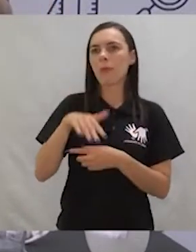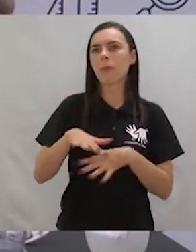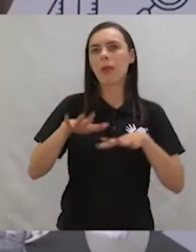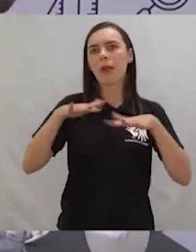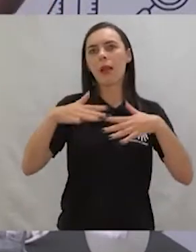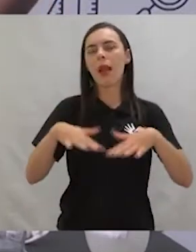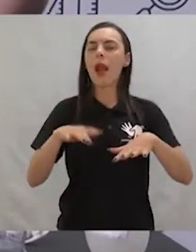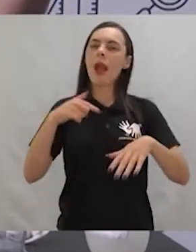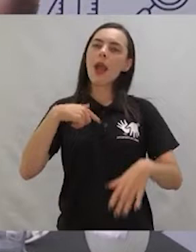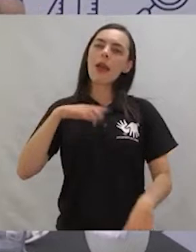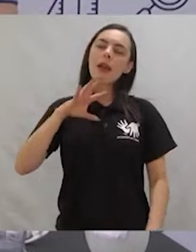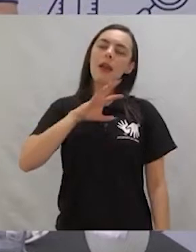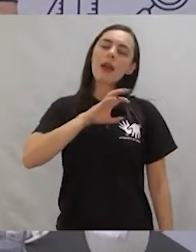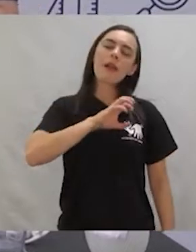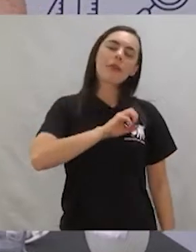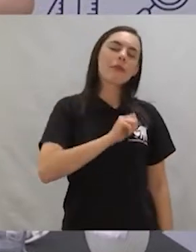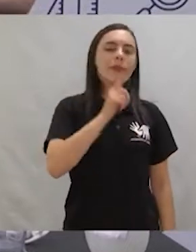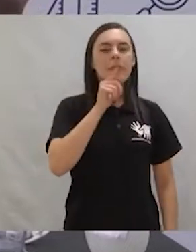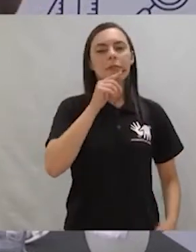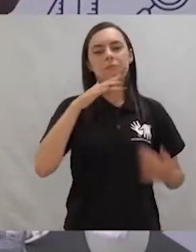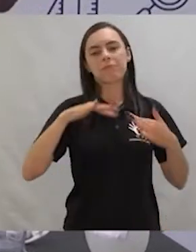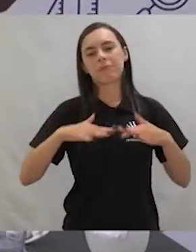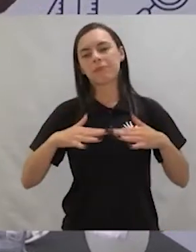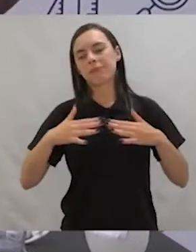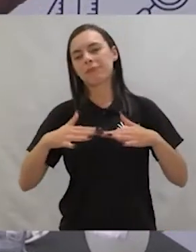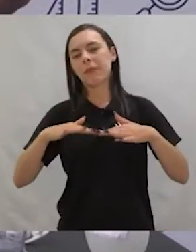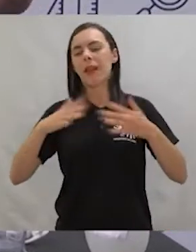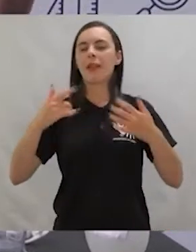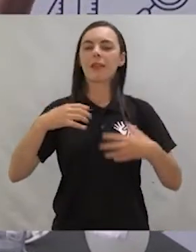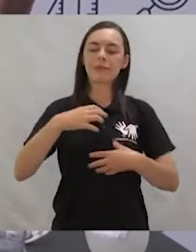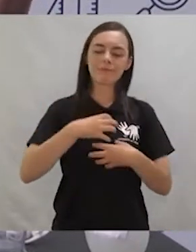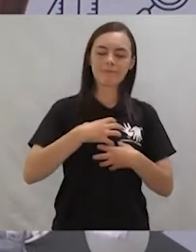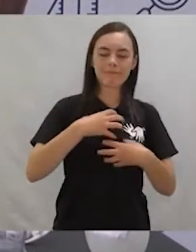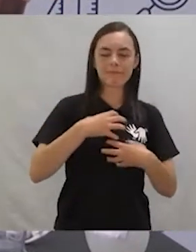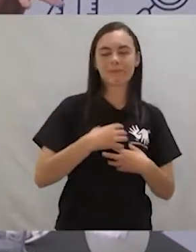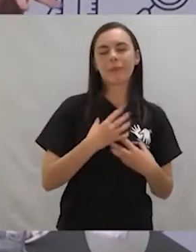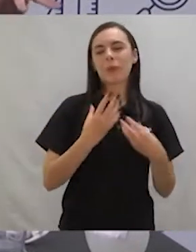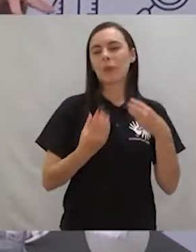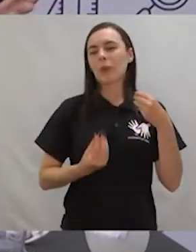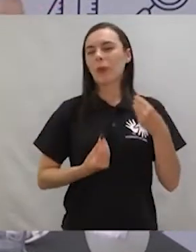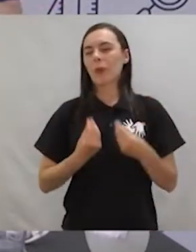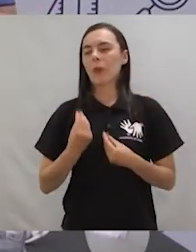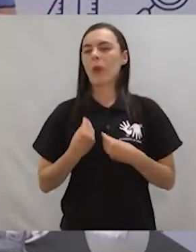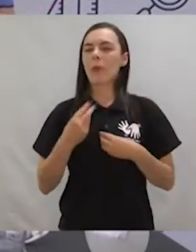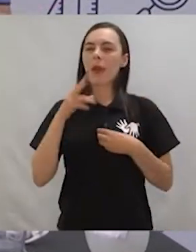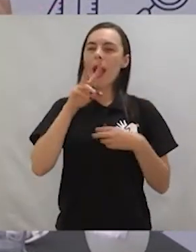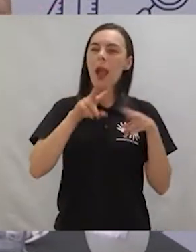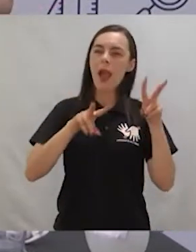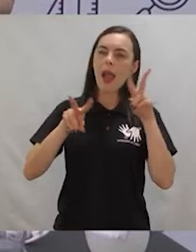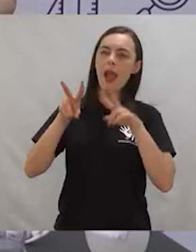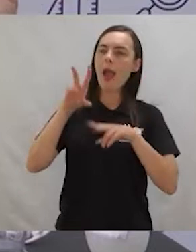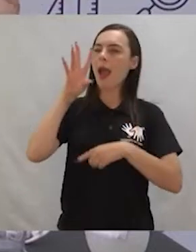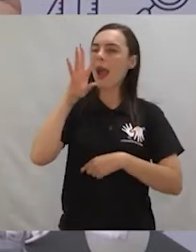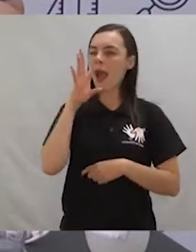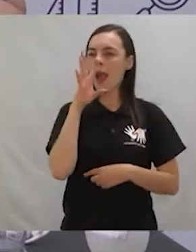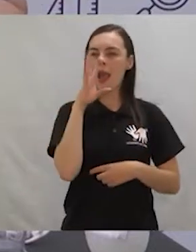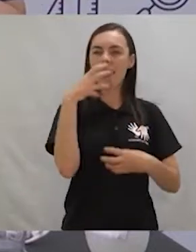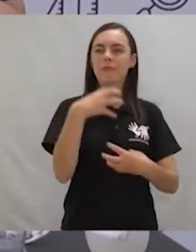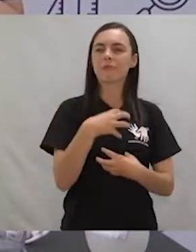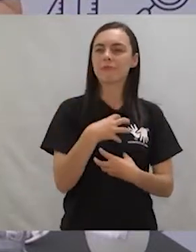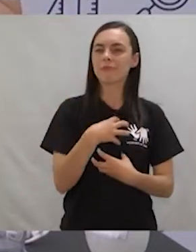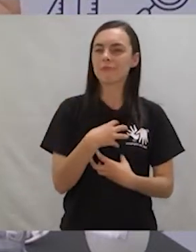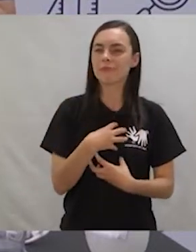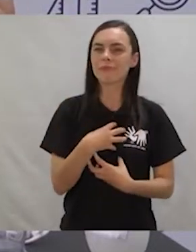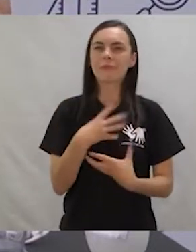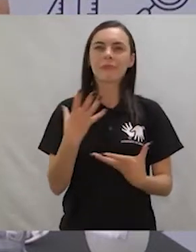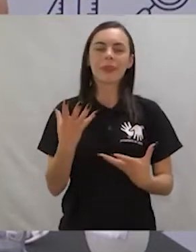Ah, eu amo o mar. Então eu vou falar todo o meu sentimento quando eu vejo o mar, né? O que eu sinto, qual